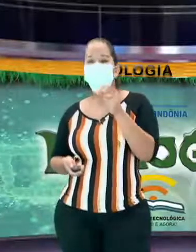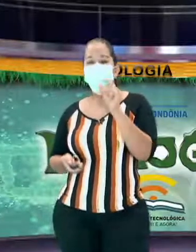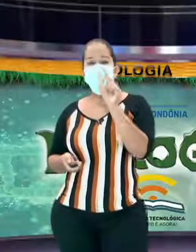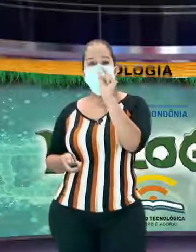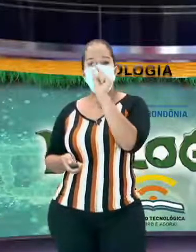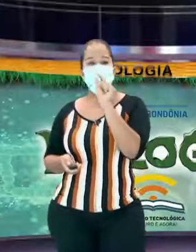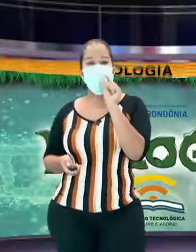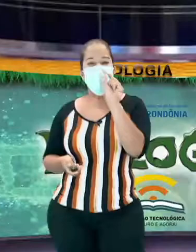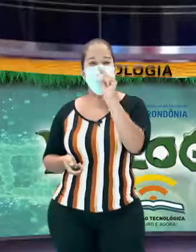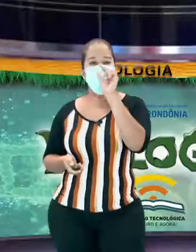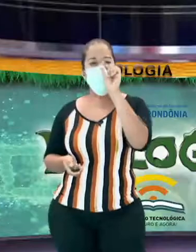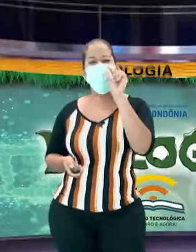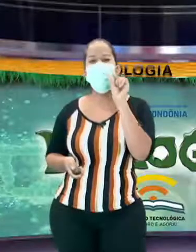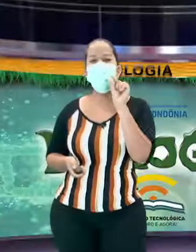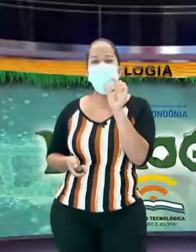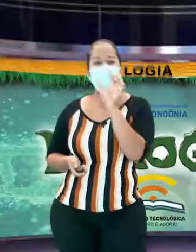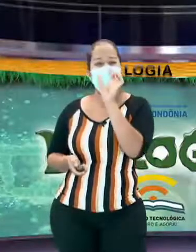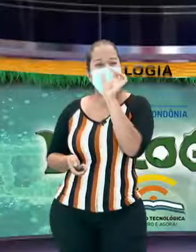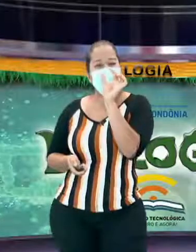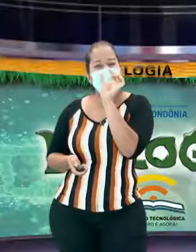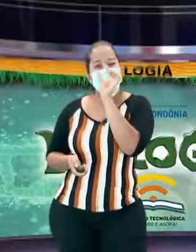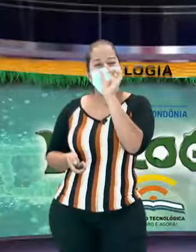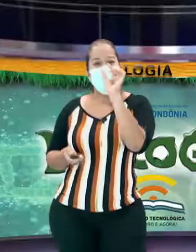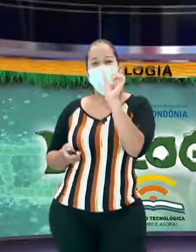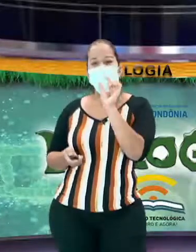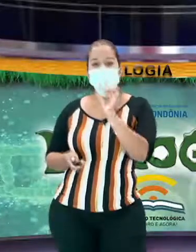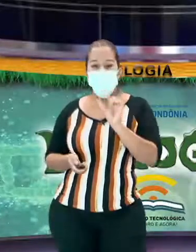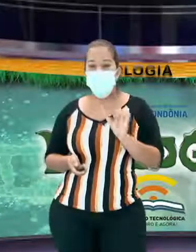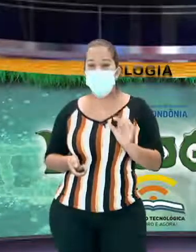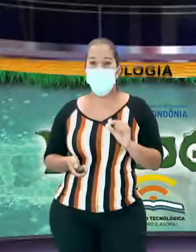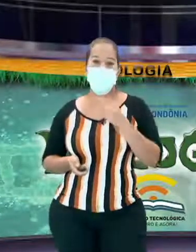conseguiu ver algumas estruturas bem divididas, tão